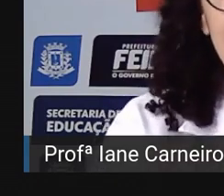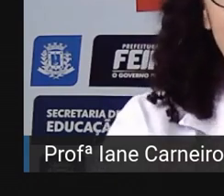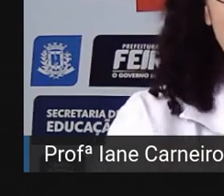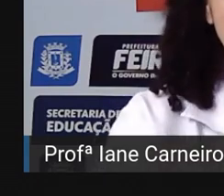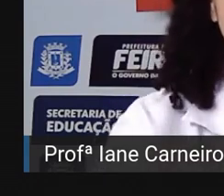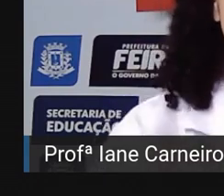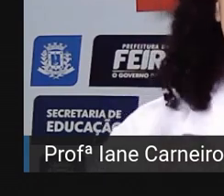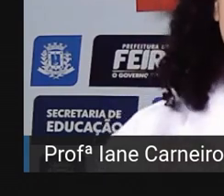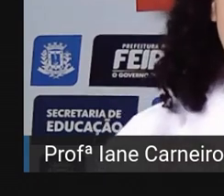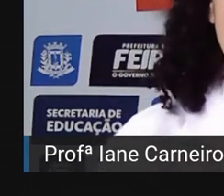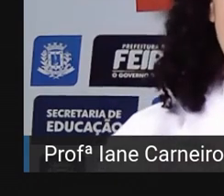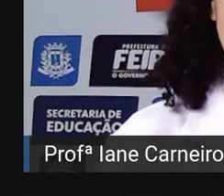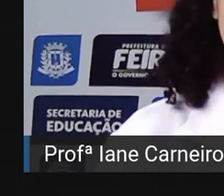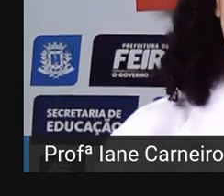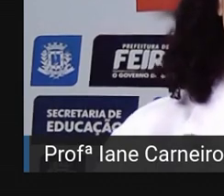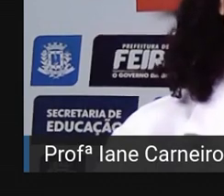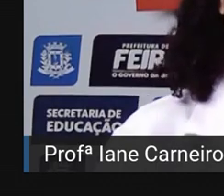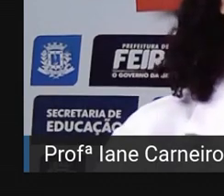Tchau, tchau.